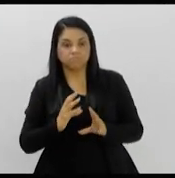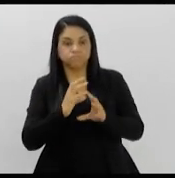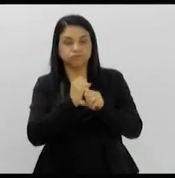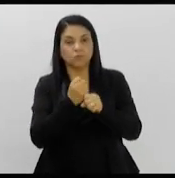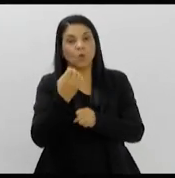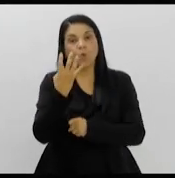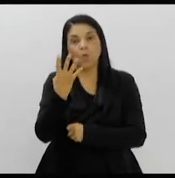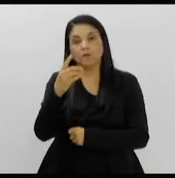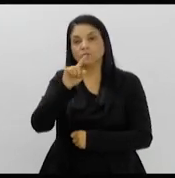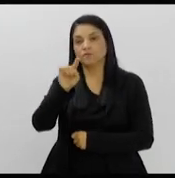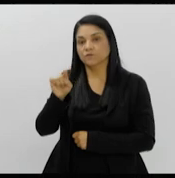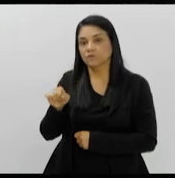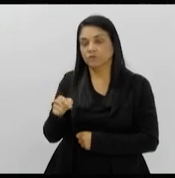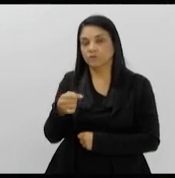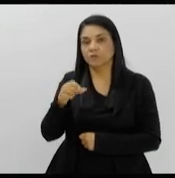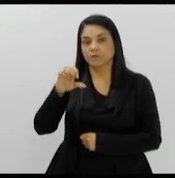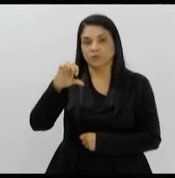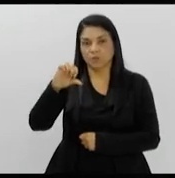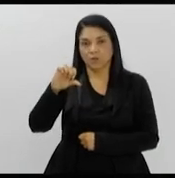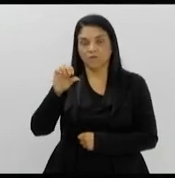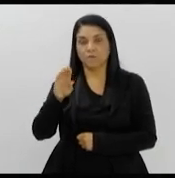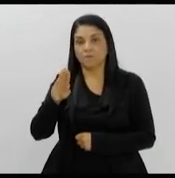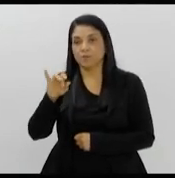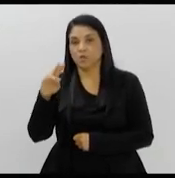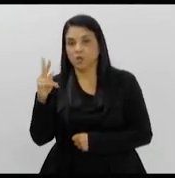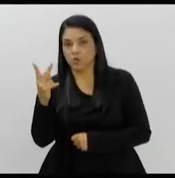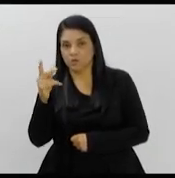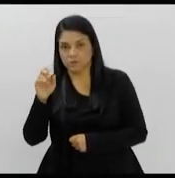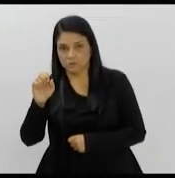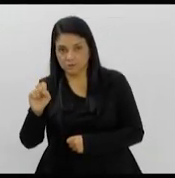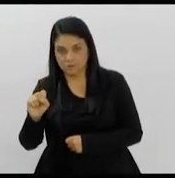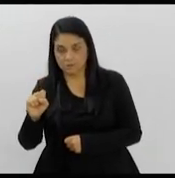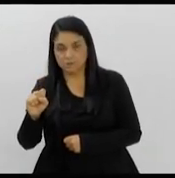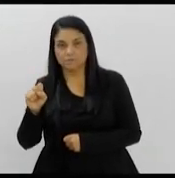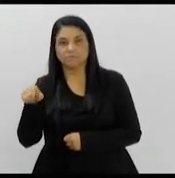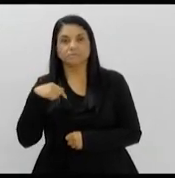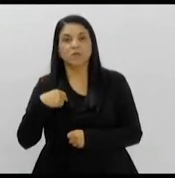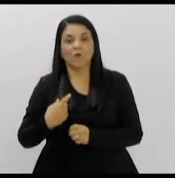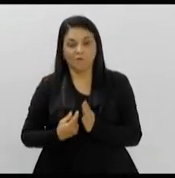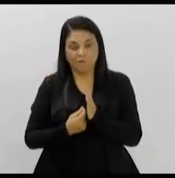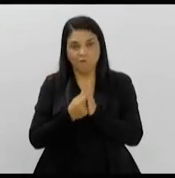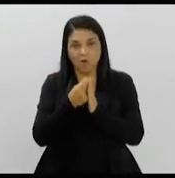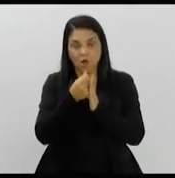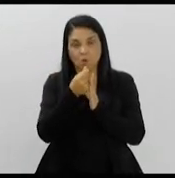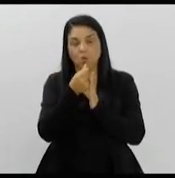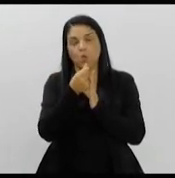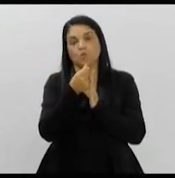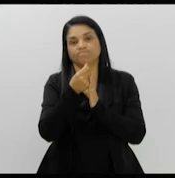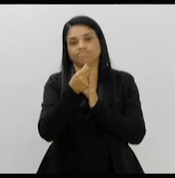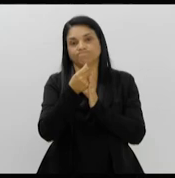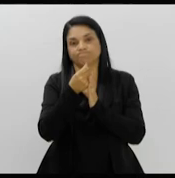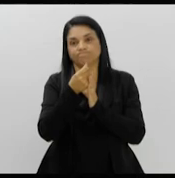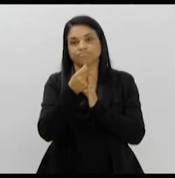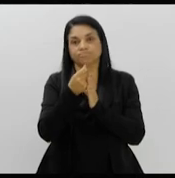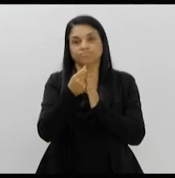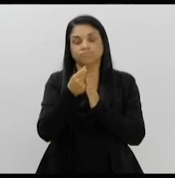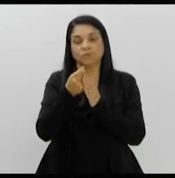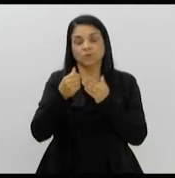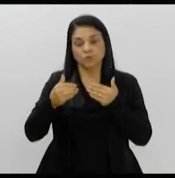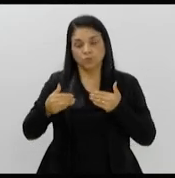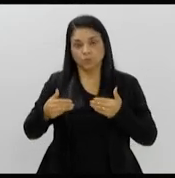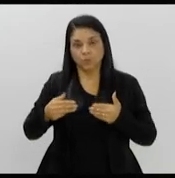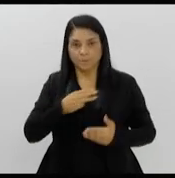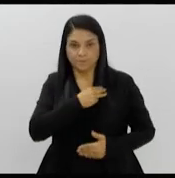4,9 bilhões que é o valor previsto consoante do ministro dias